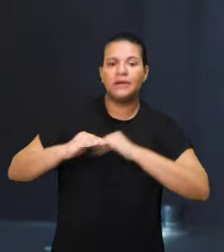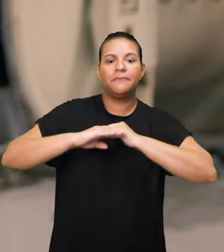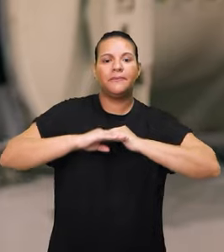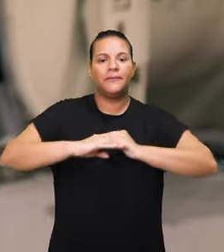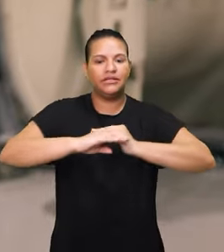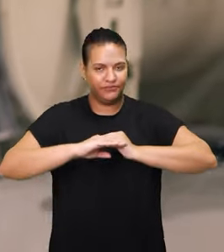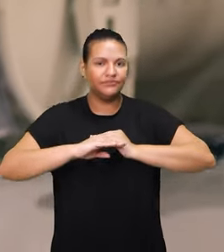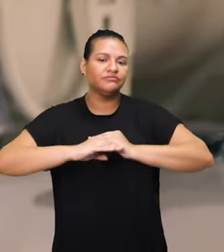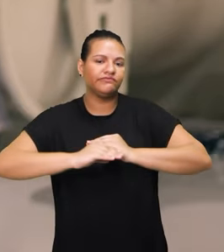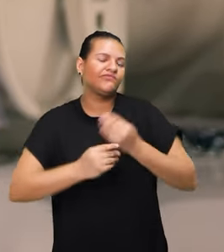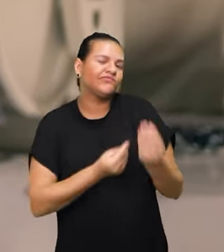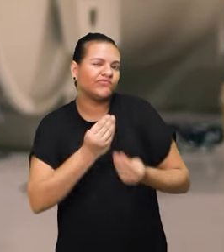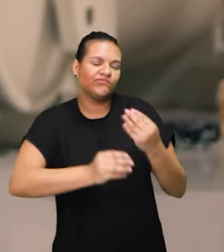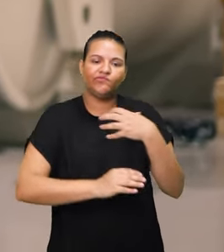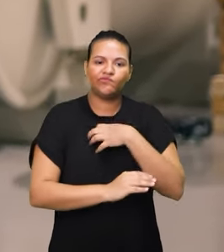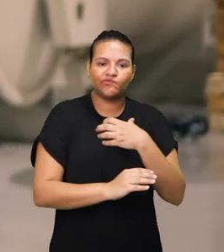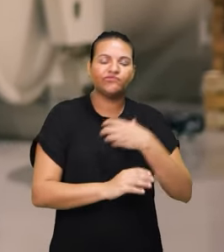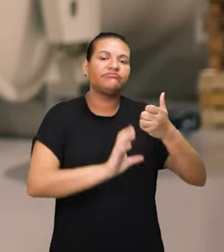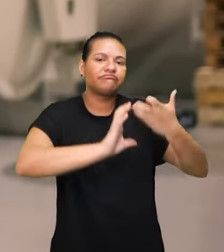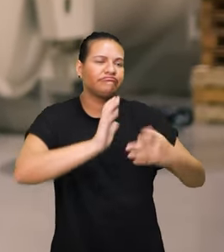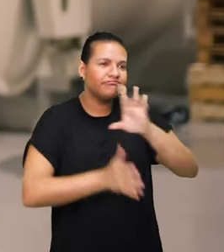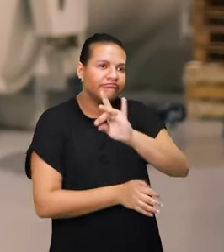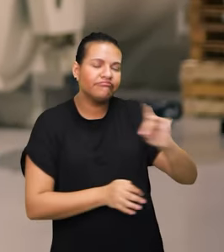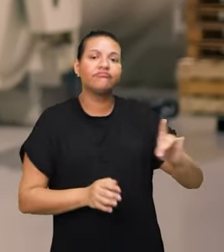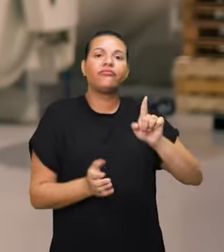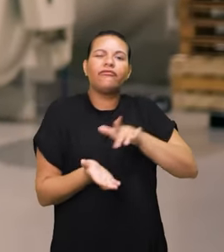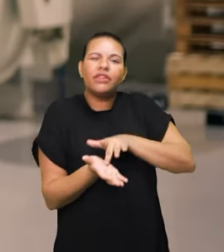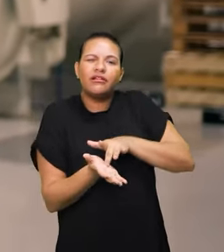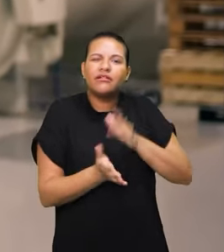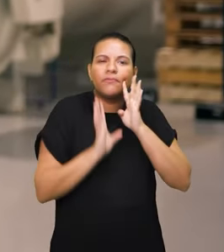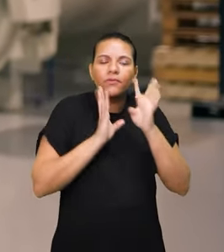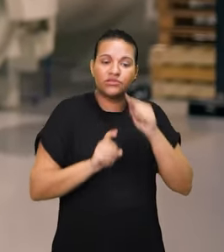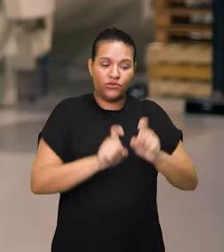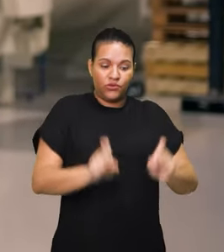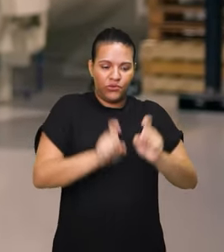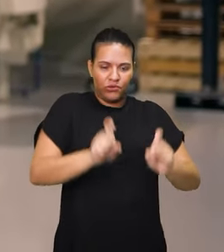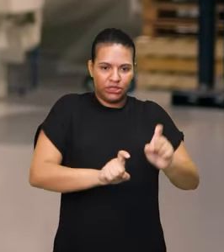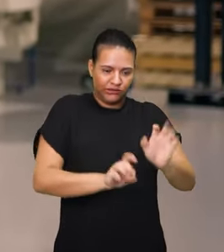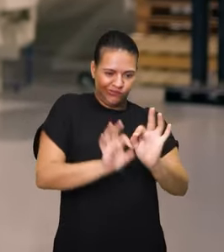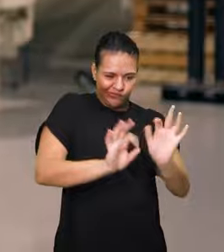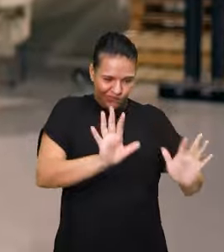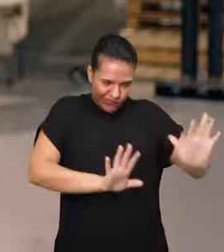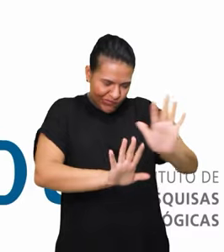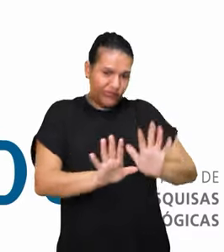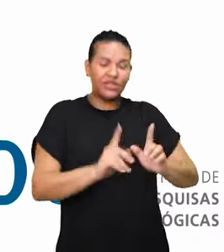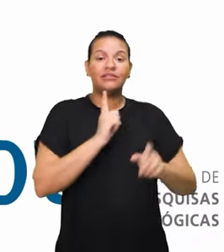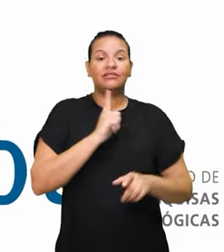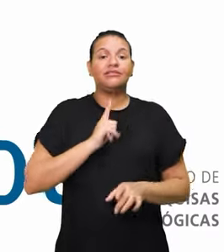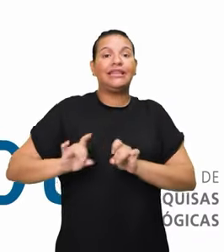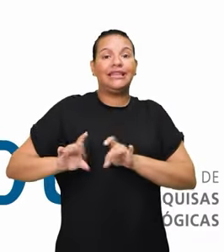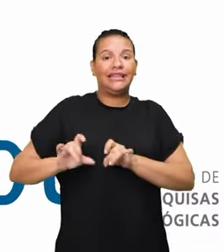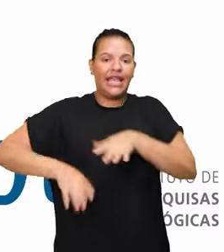Guimarães gerente técnico IPT simulação computacional esse ganho esse esse acabo